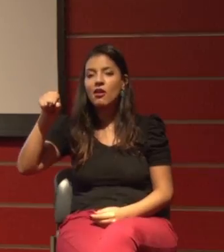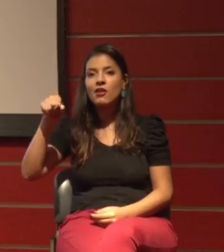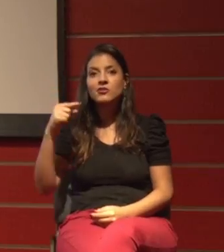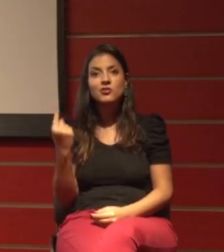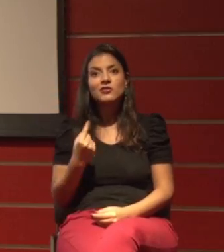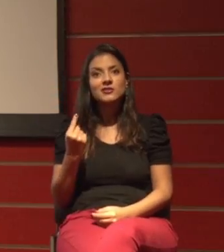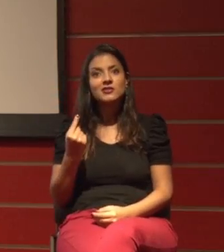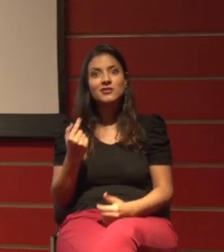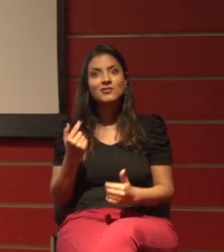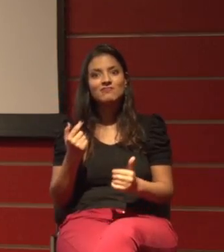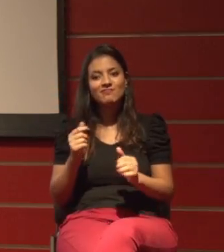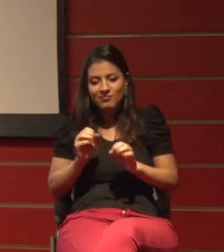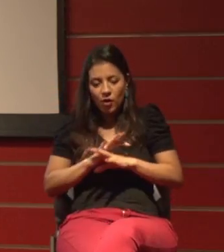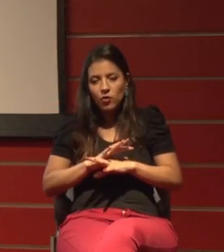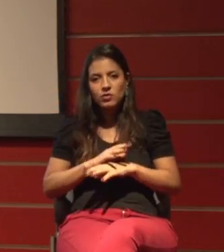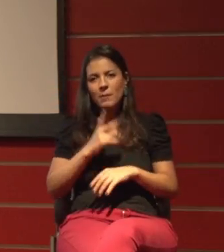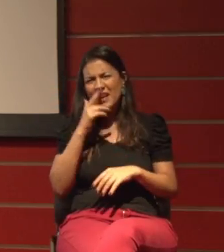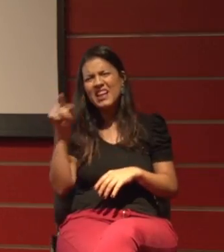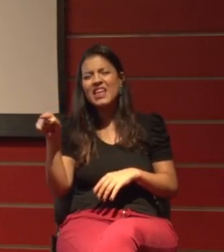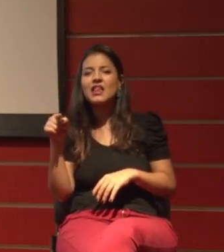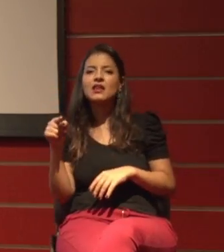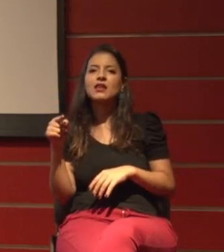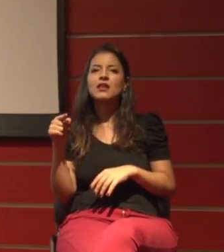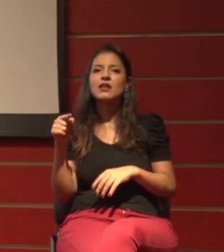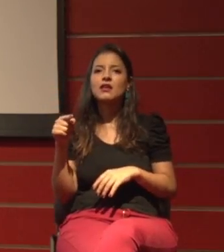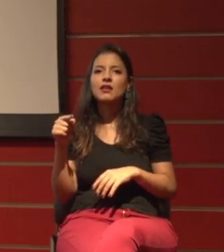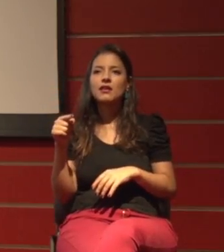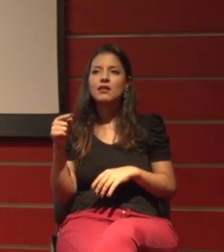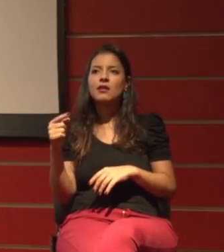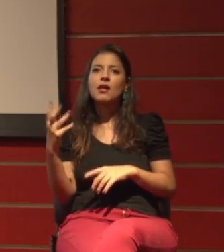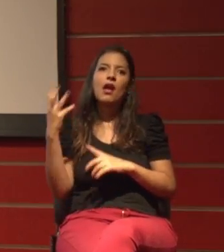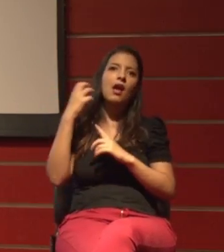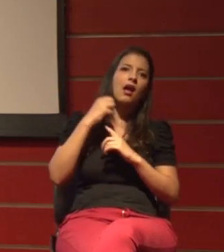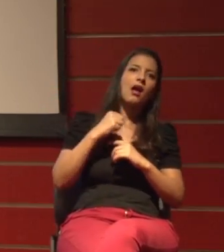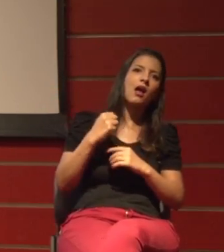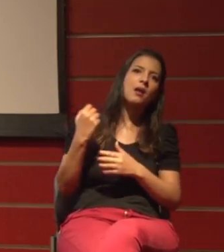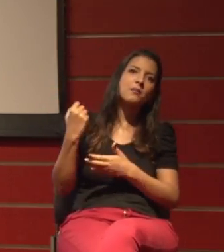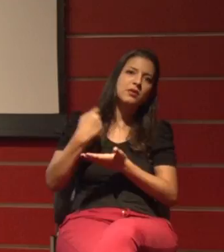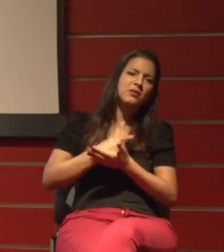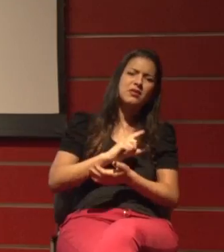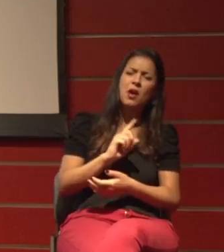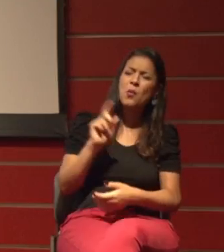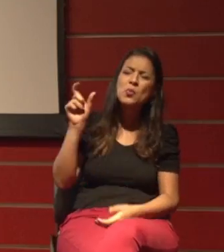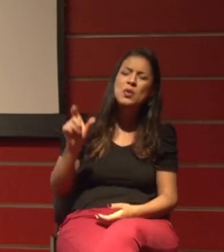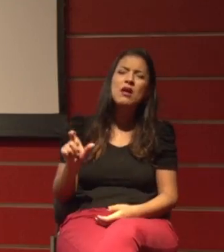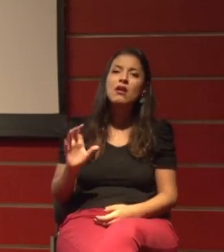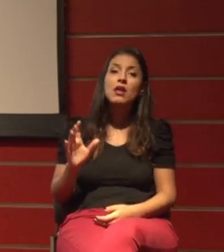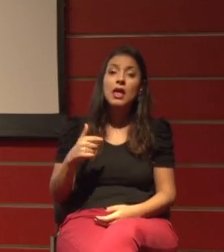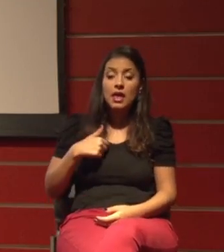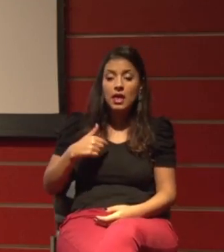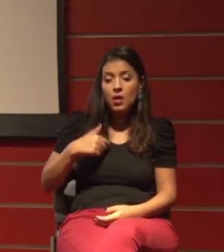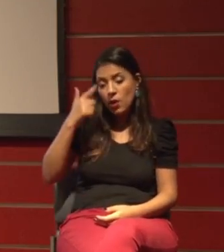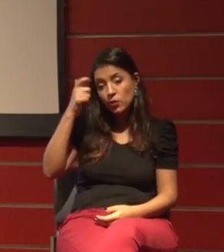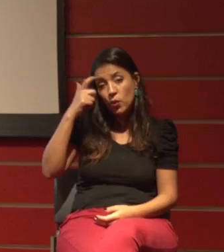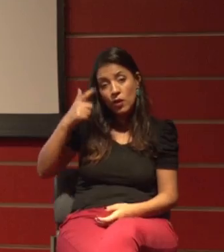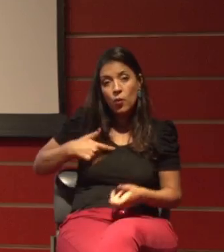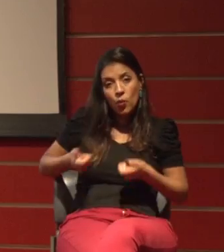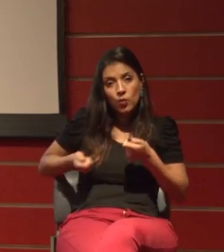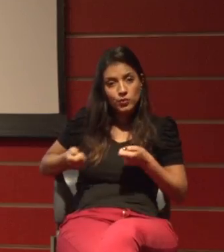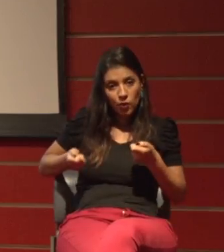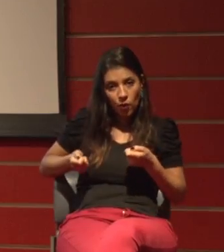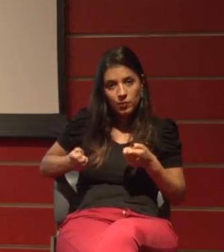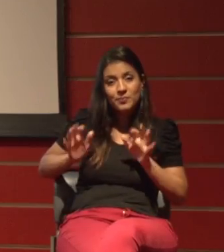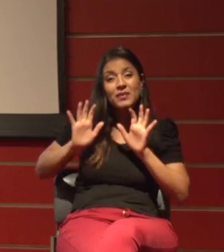si o personagem conta por si não eu acho que quem tá criando tem que est ali o tempo inteiro no controle tá